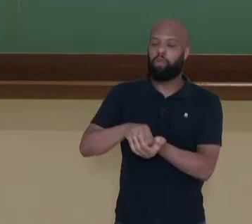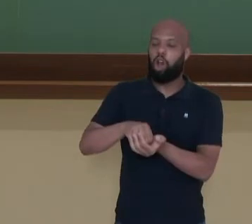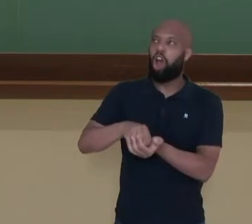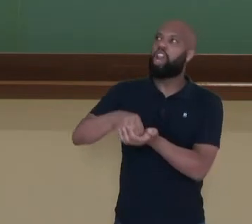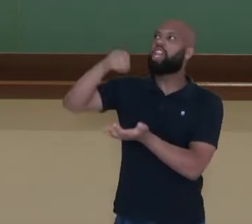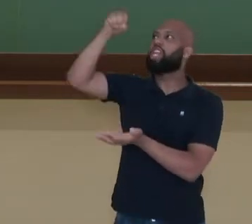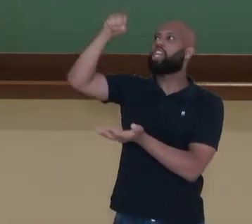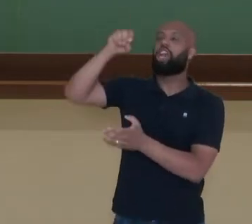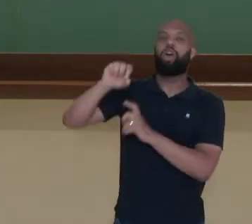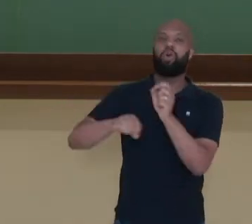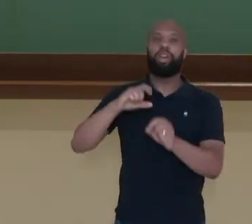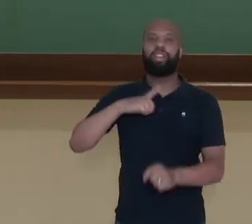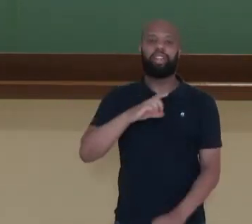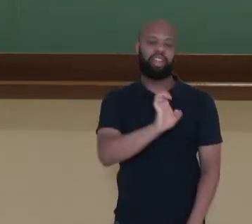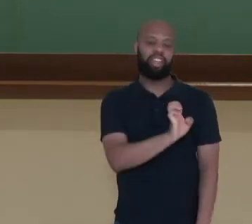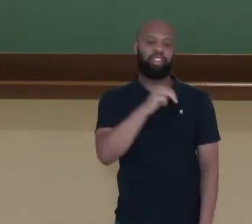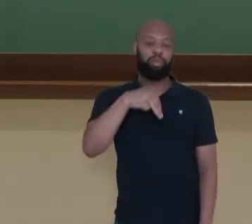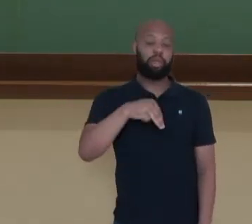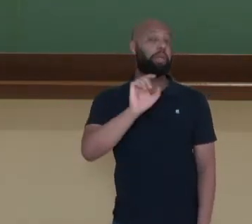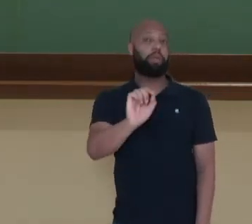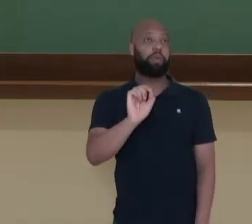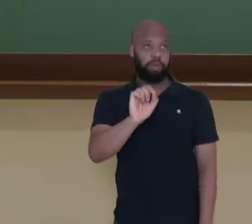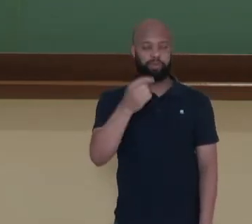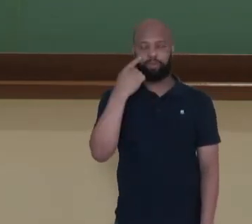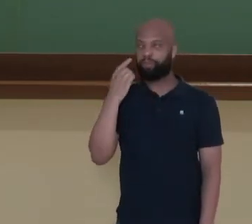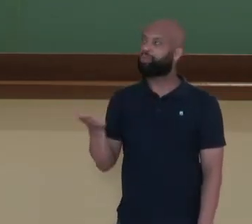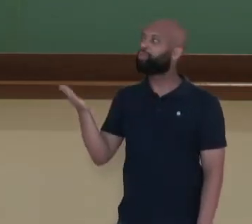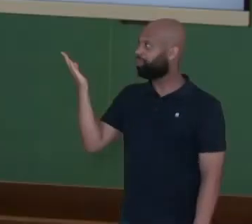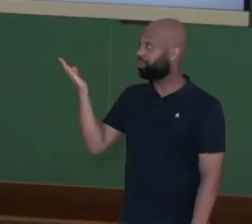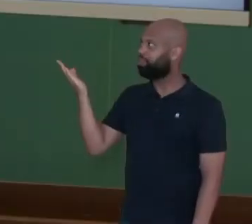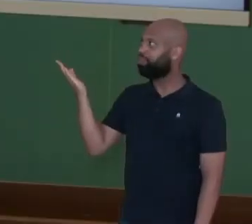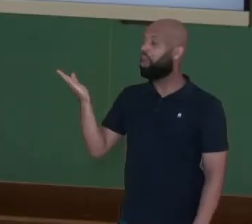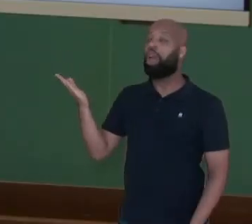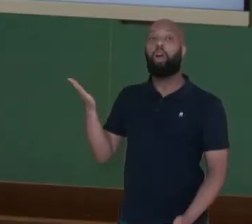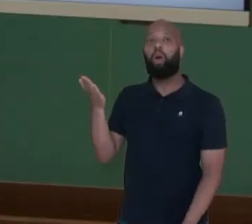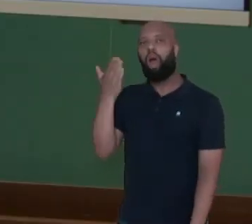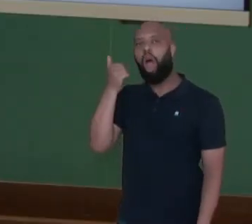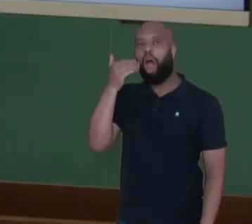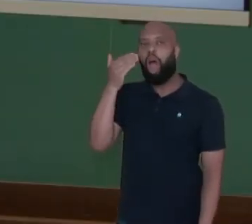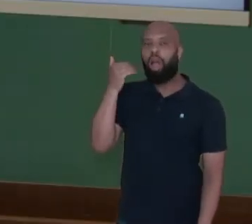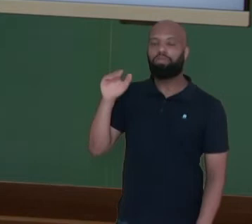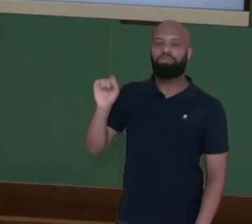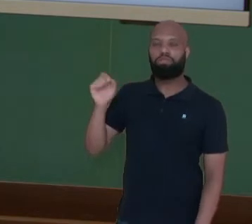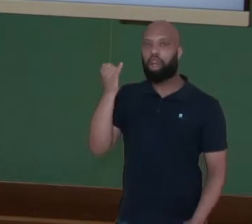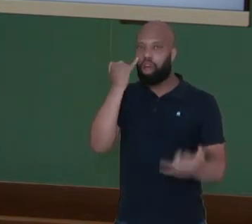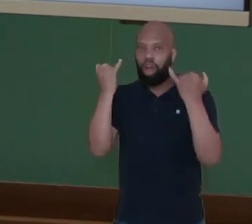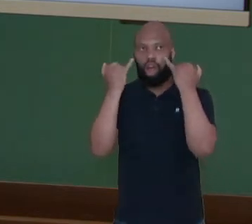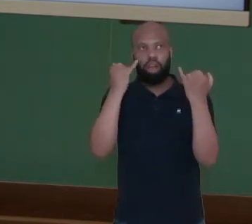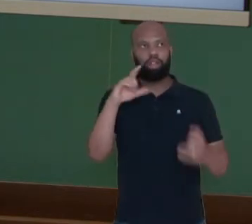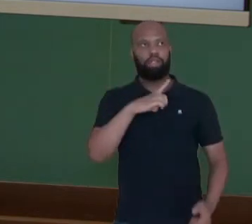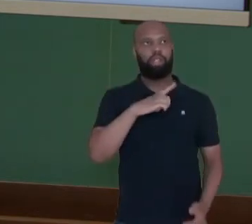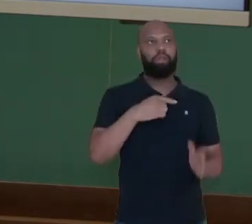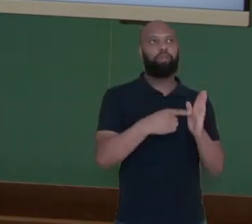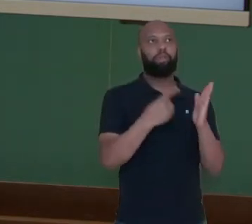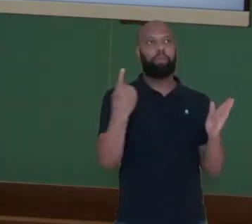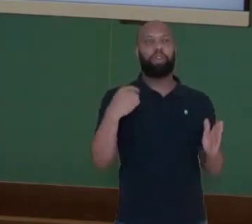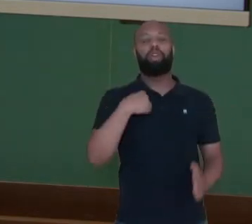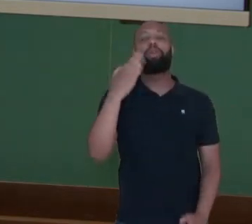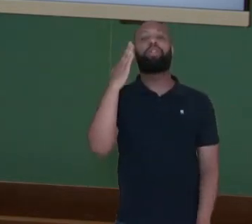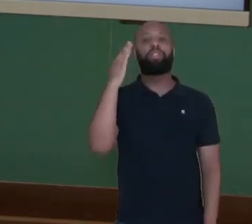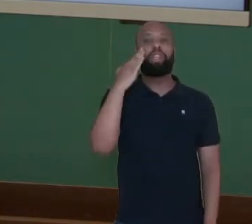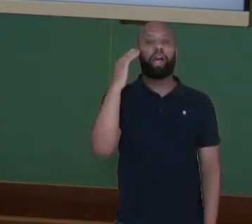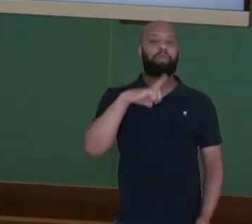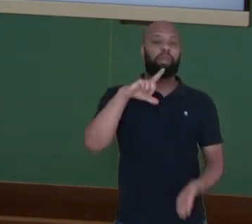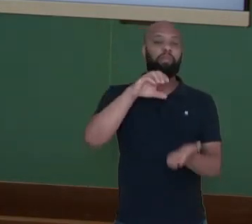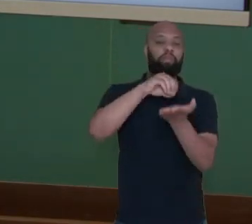cima. Qual é a energia mecânica dele? Vamos lá. Então, tirando as informações que a gente tem é o seguinte. Primeiro, eu sei que eu